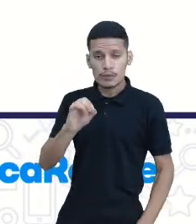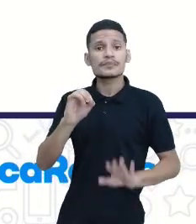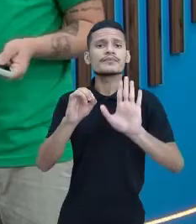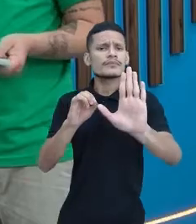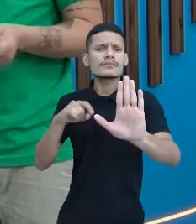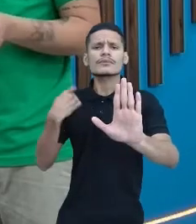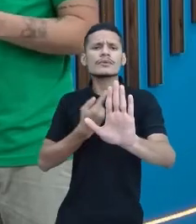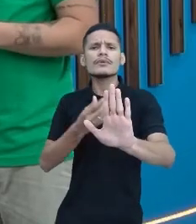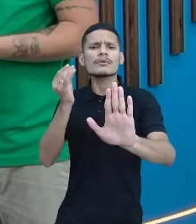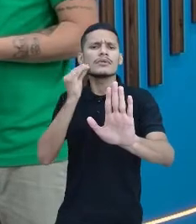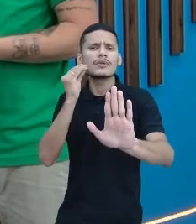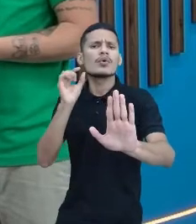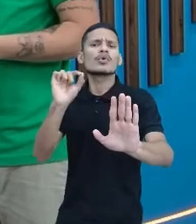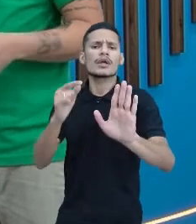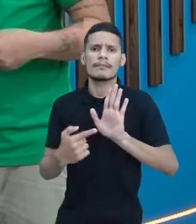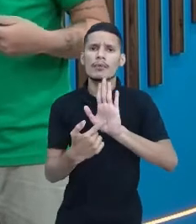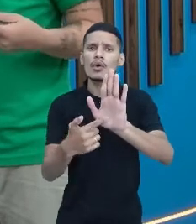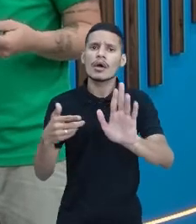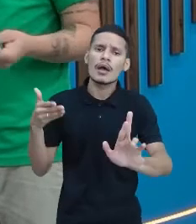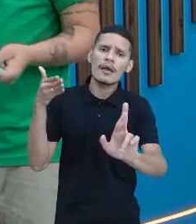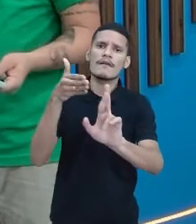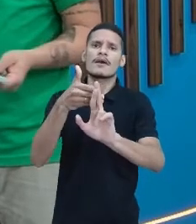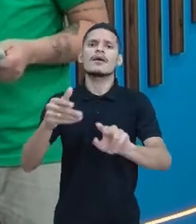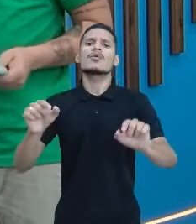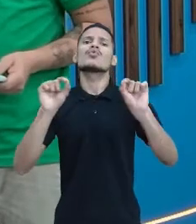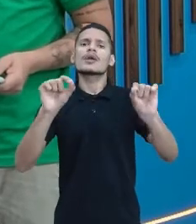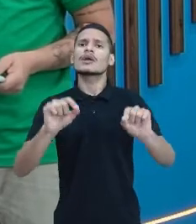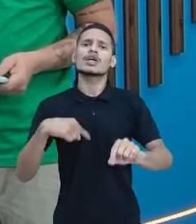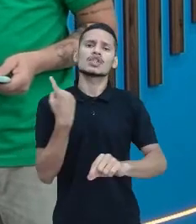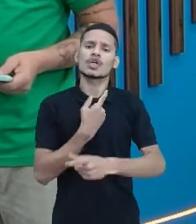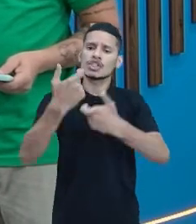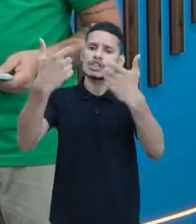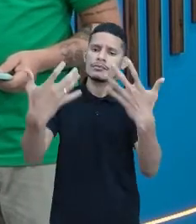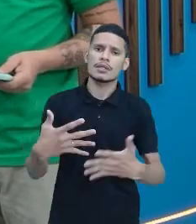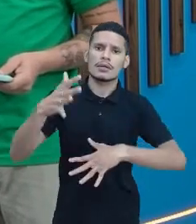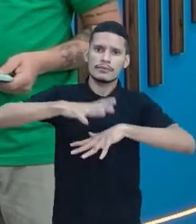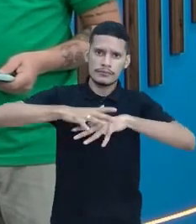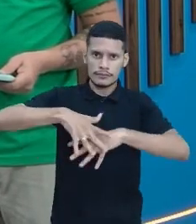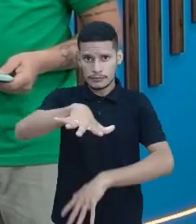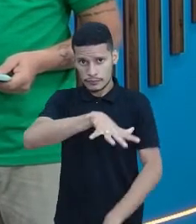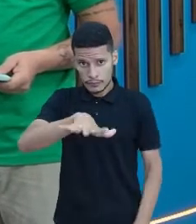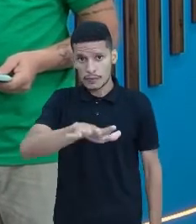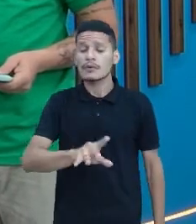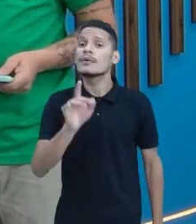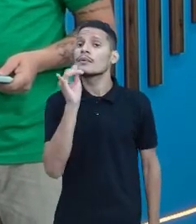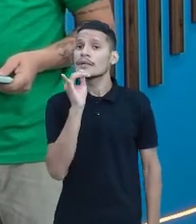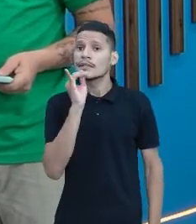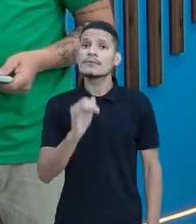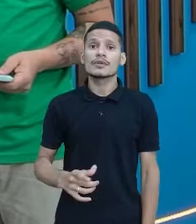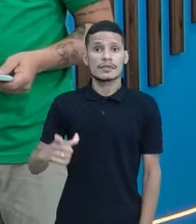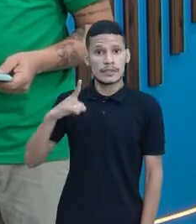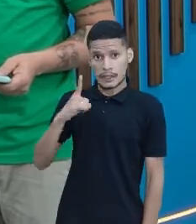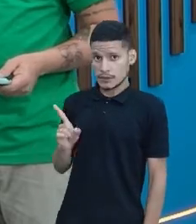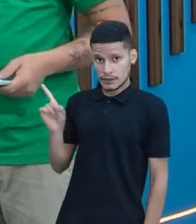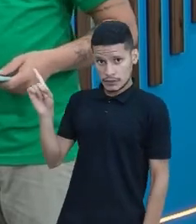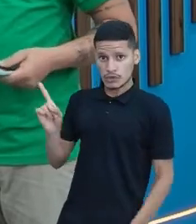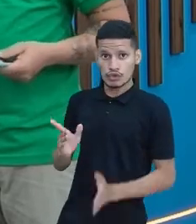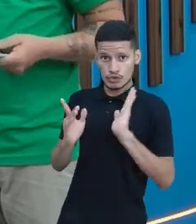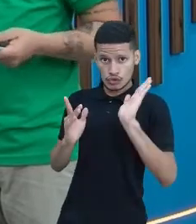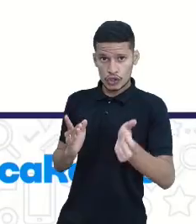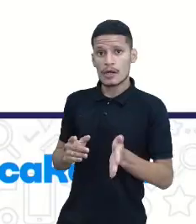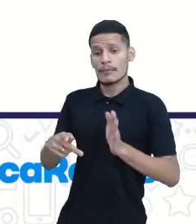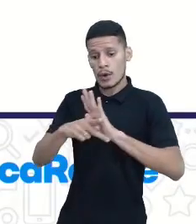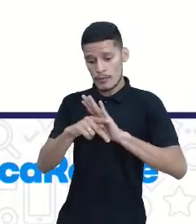fazer a referência como a gente escreve, como a gente diz matematicamente. Então, eu diria que aquele segmento ali que eu estou chamando